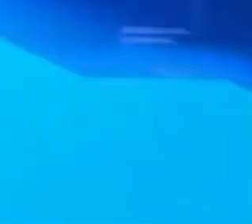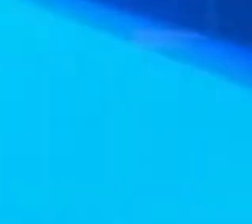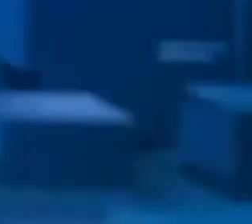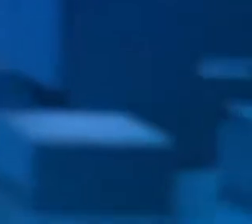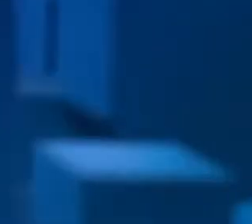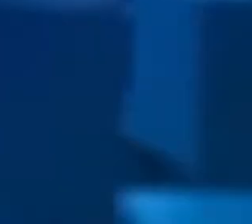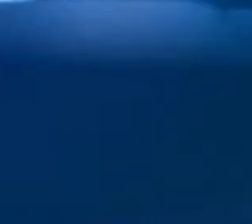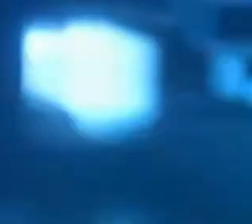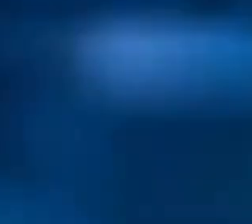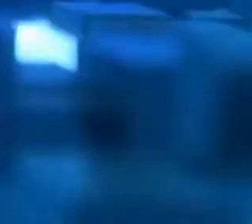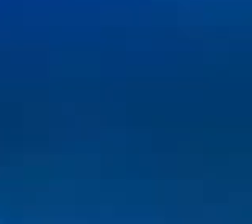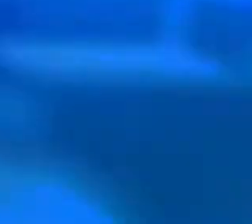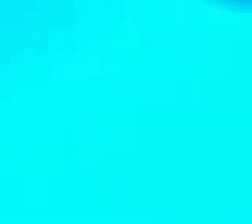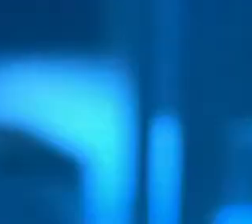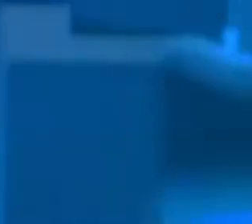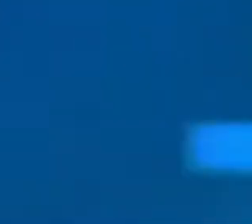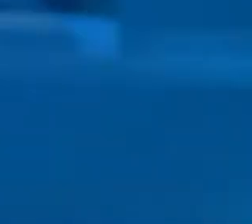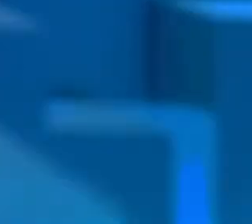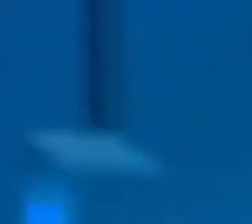E aí